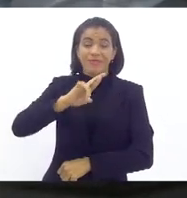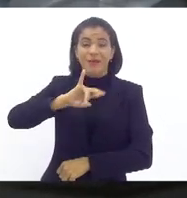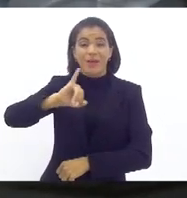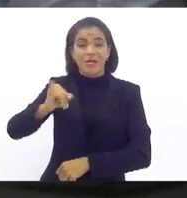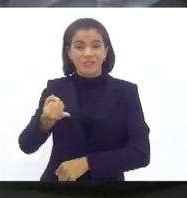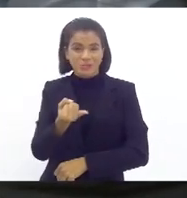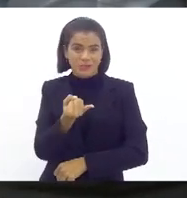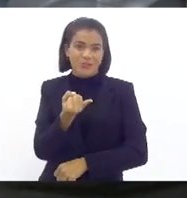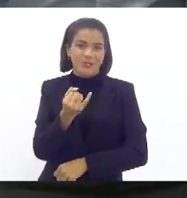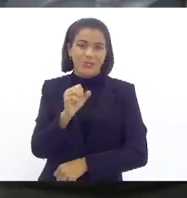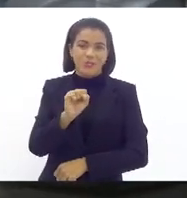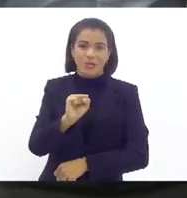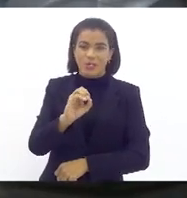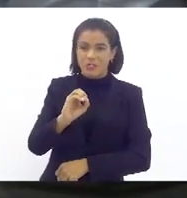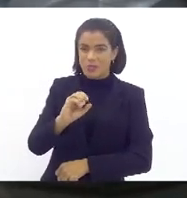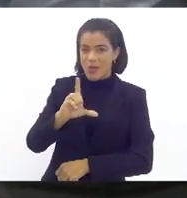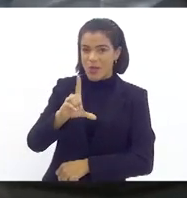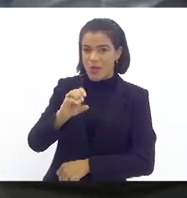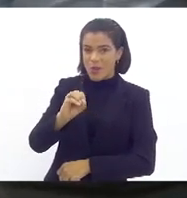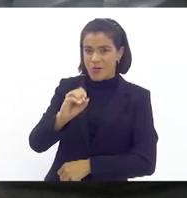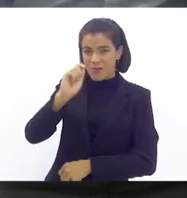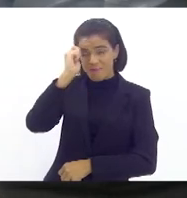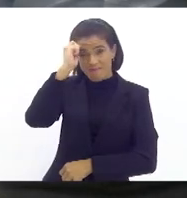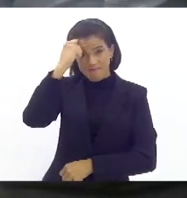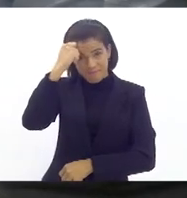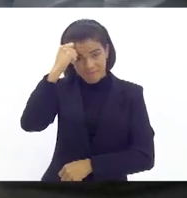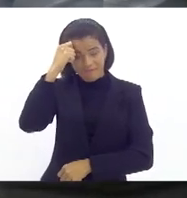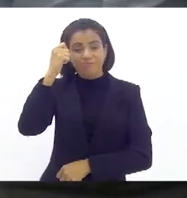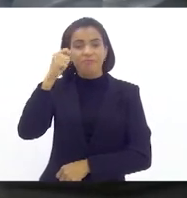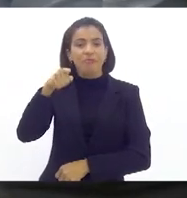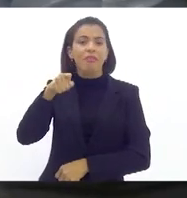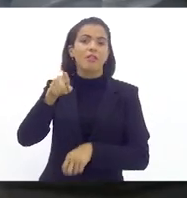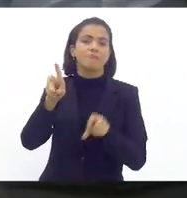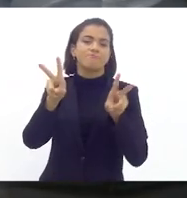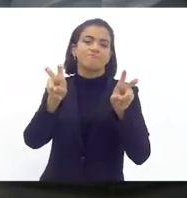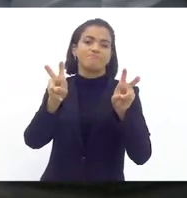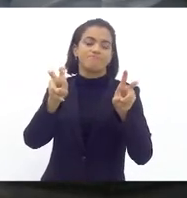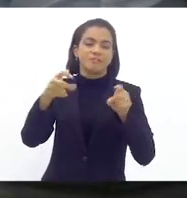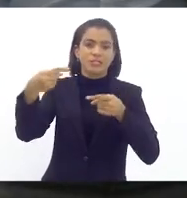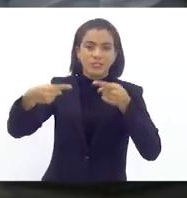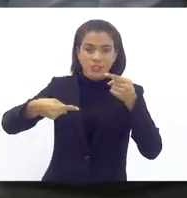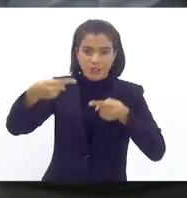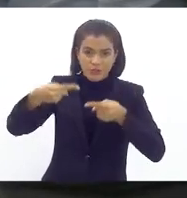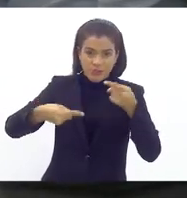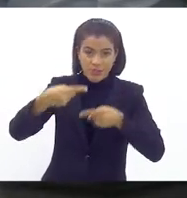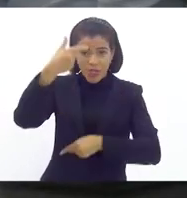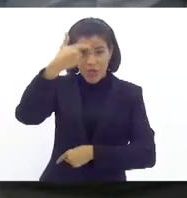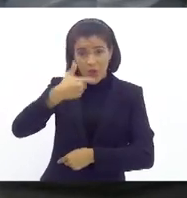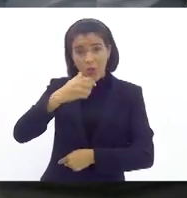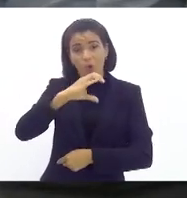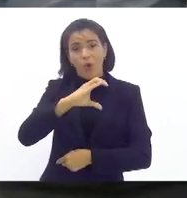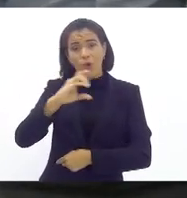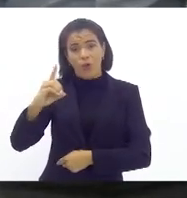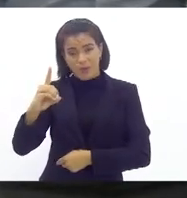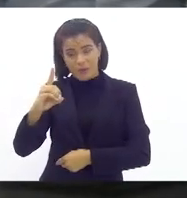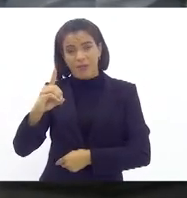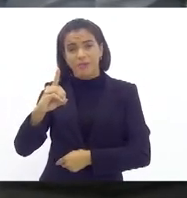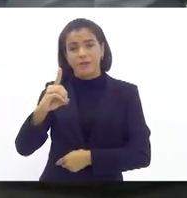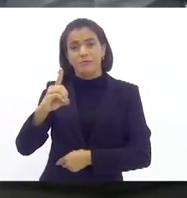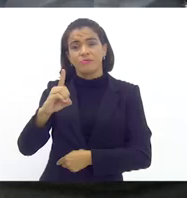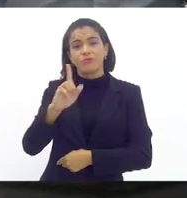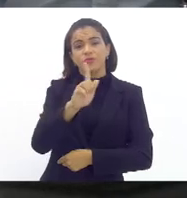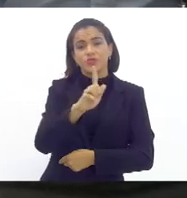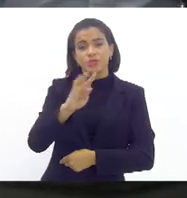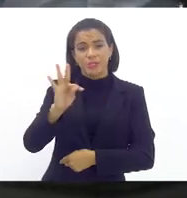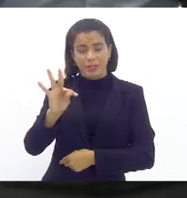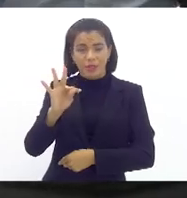Preto, ele vem para trazer essa temática e eu estou como coordenadora do GT de